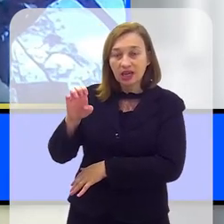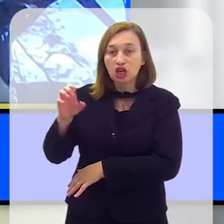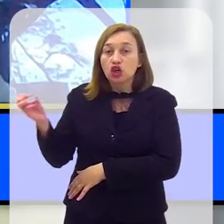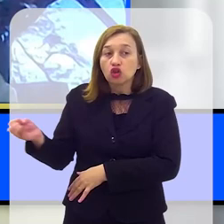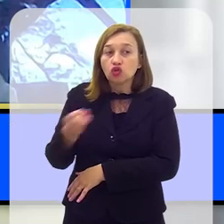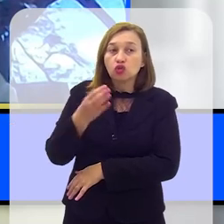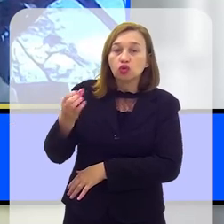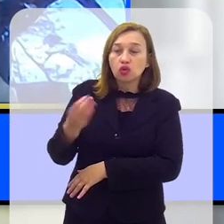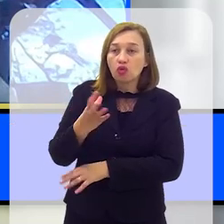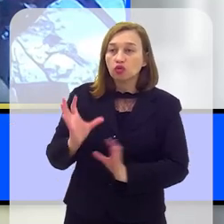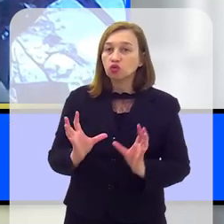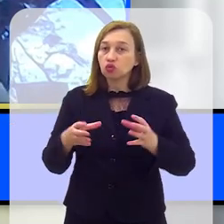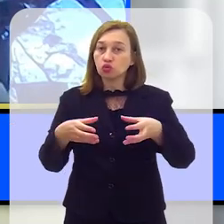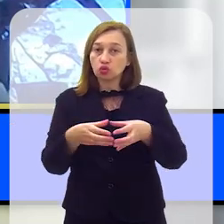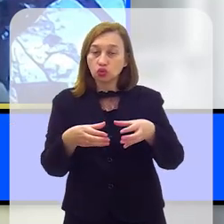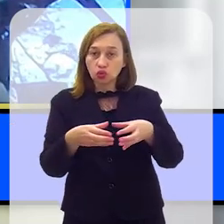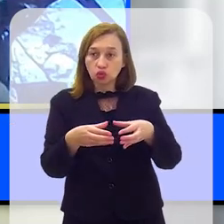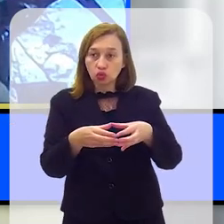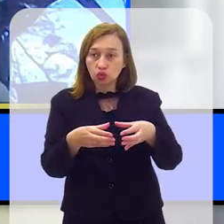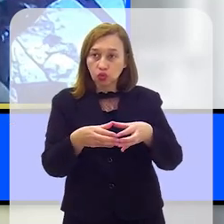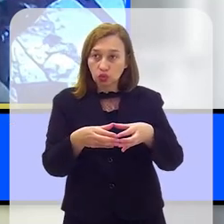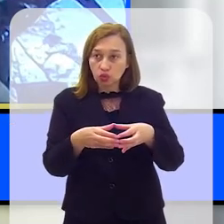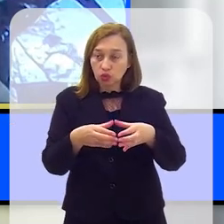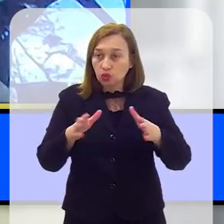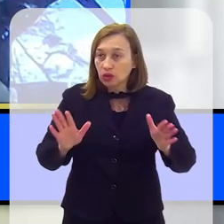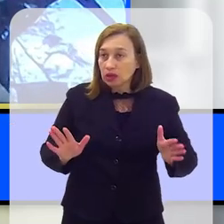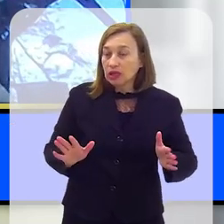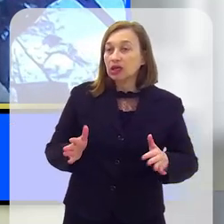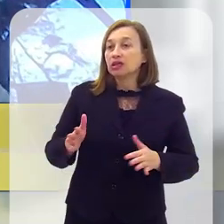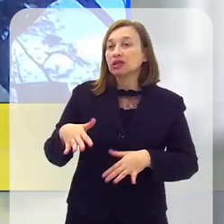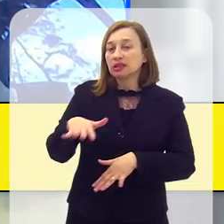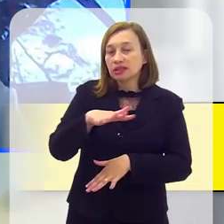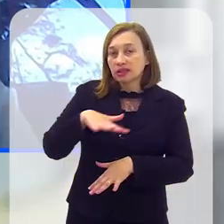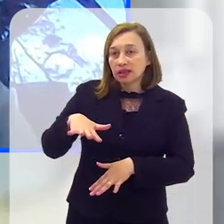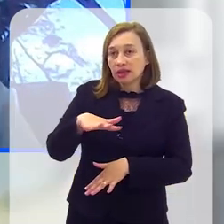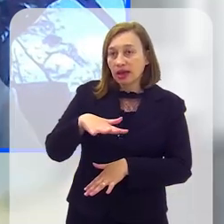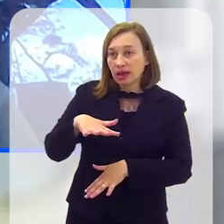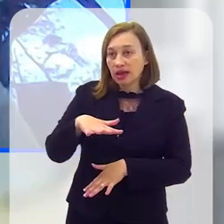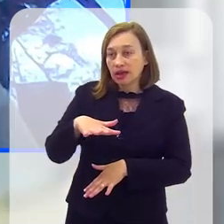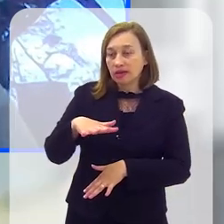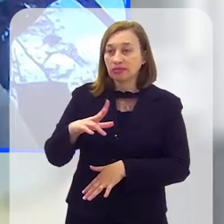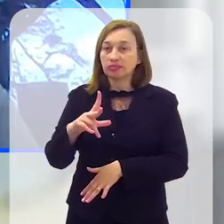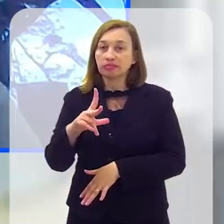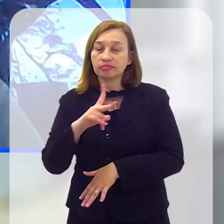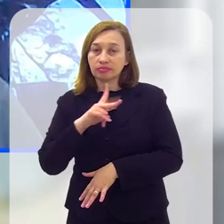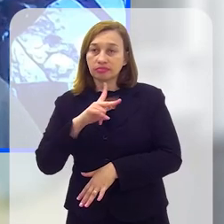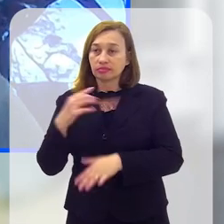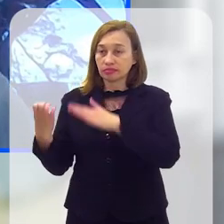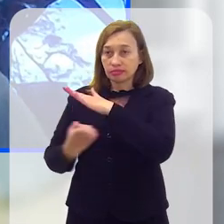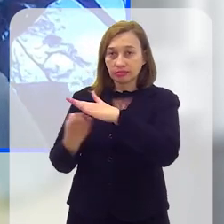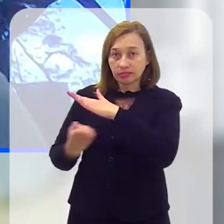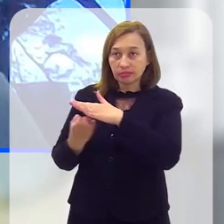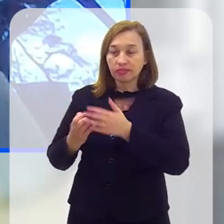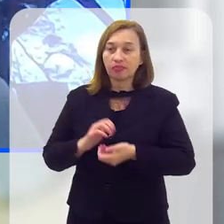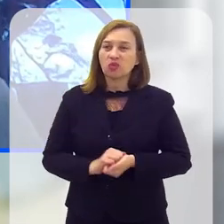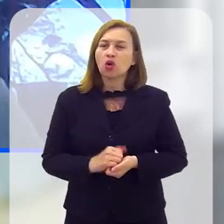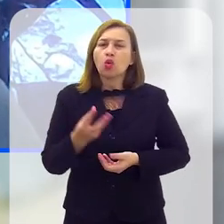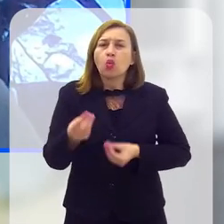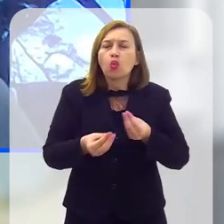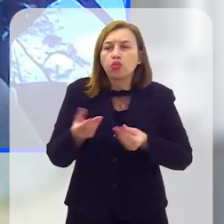novos grupos, né, da iniciativa privada operando esses serviços. E como isso